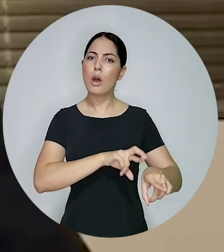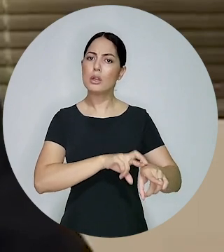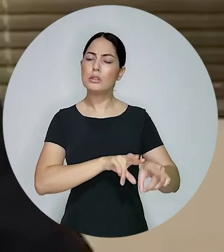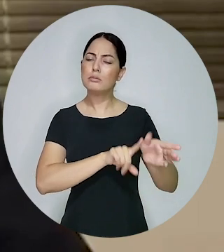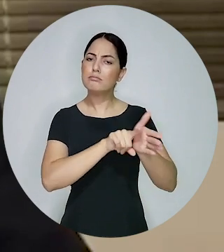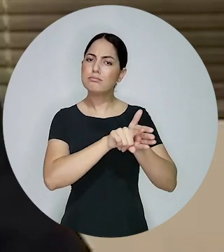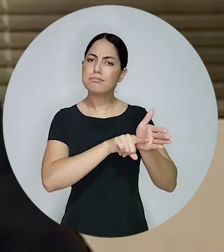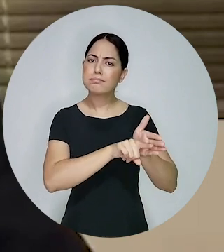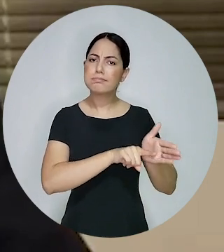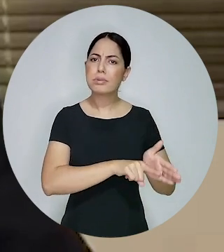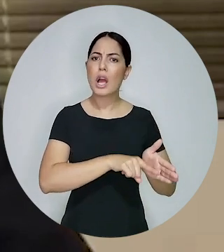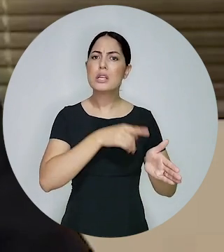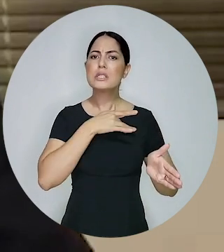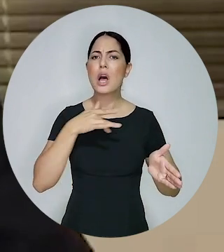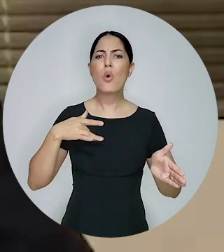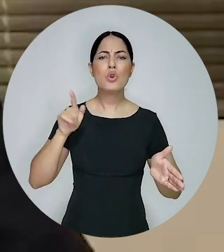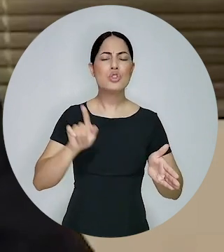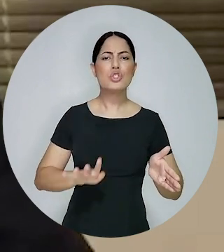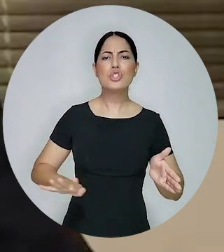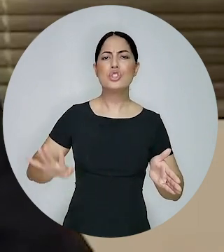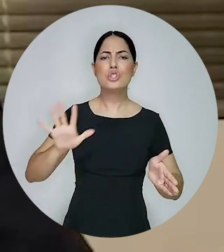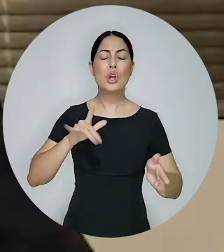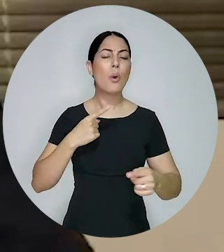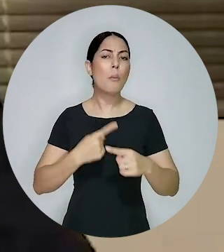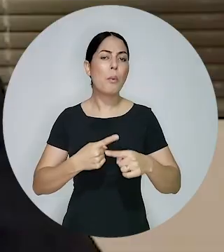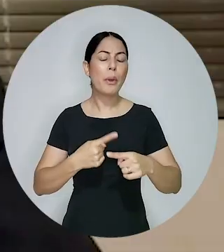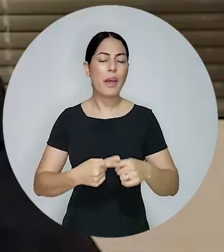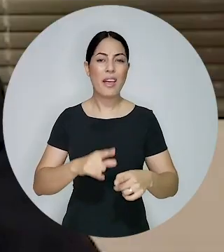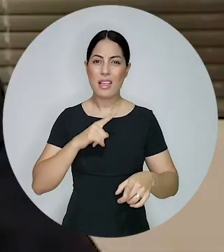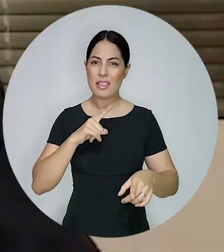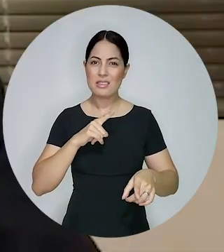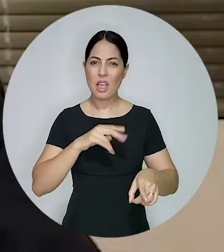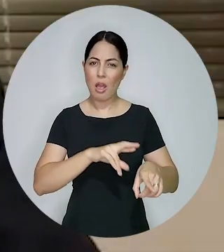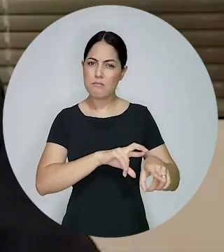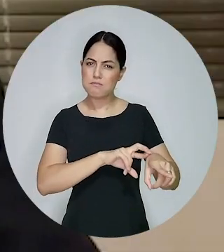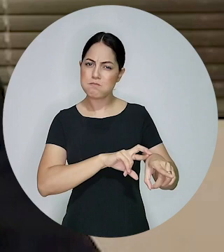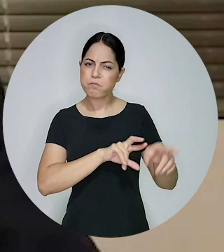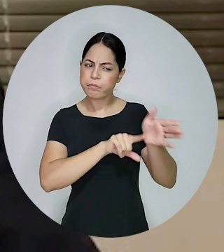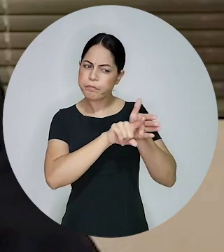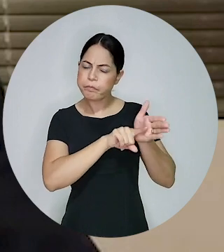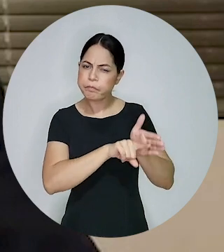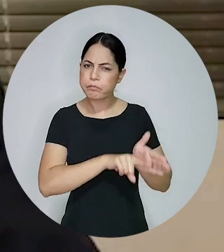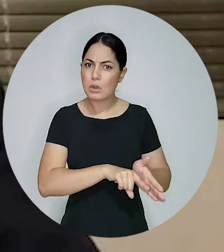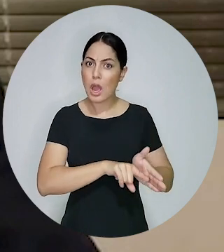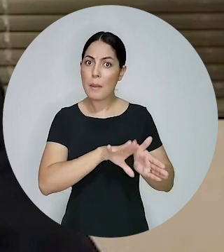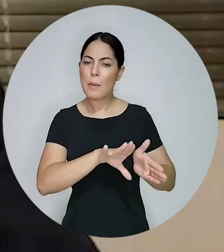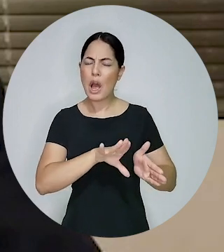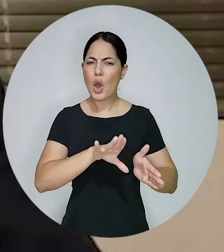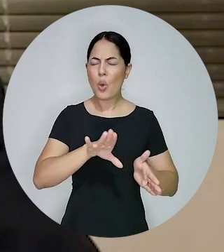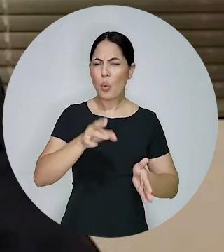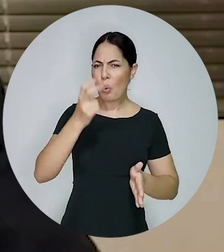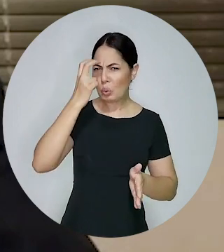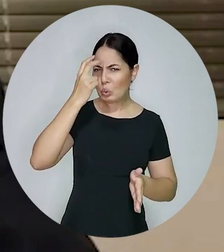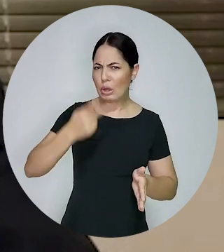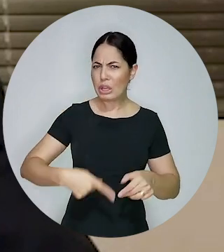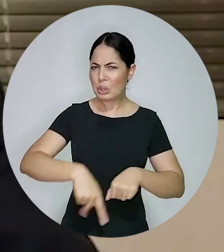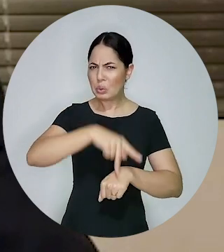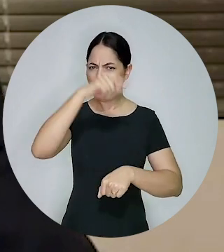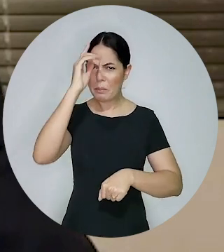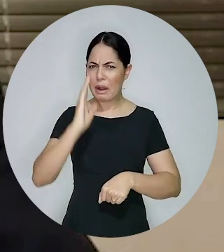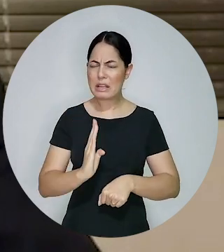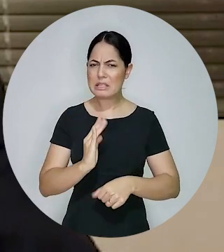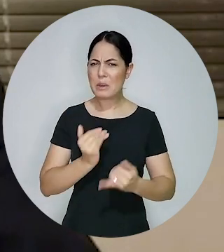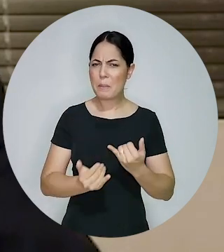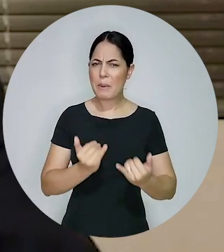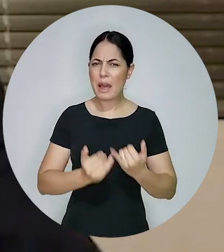principais bandeiras dessa campanha, como também da saúde em geral. O mito por trás do exame de próstata, ele está enraizado na cultura do